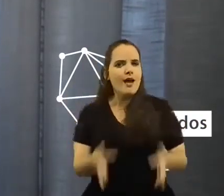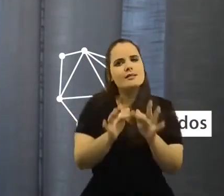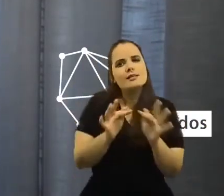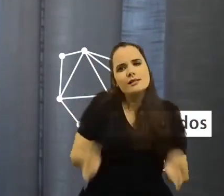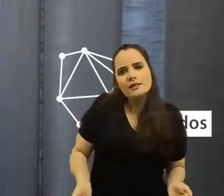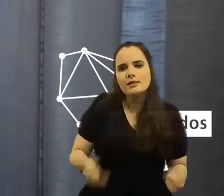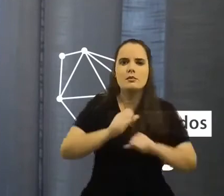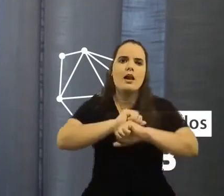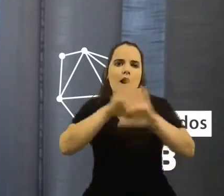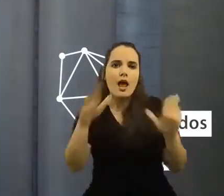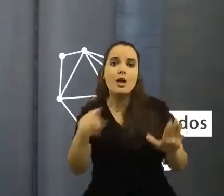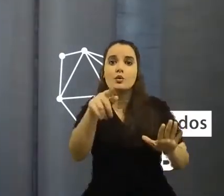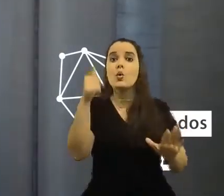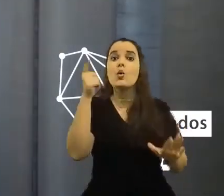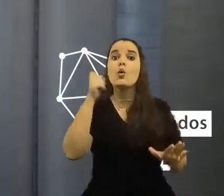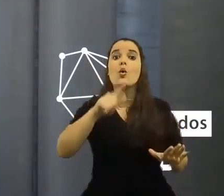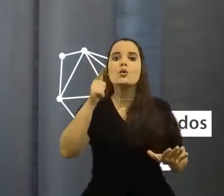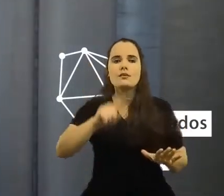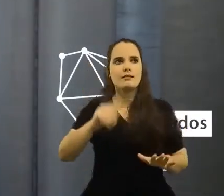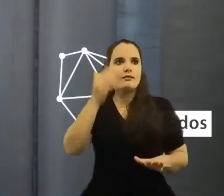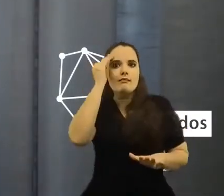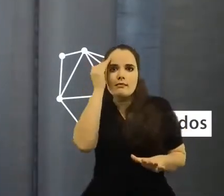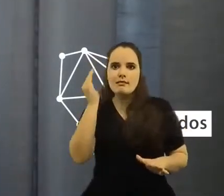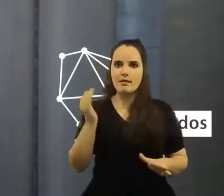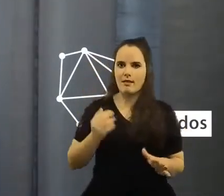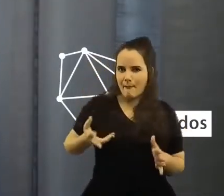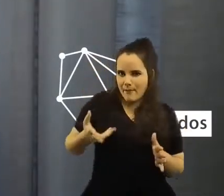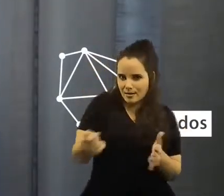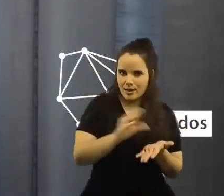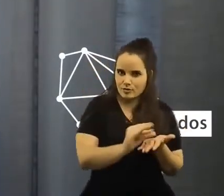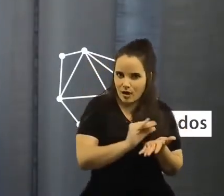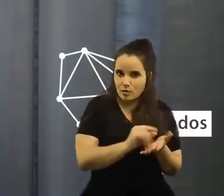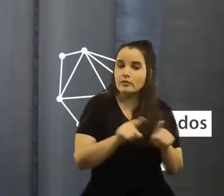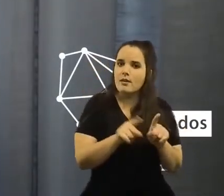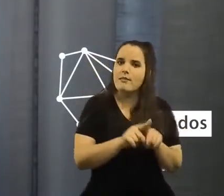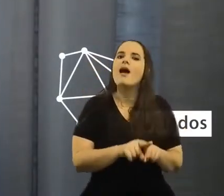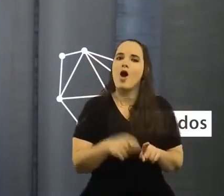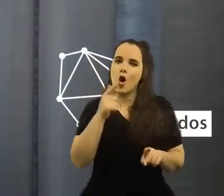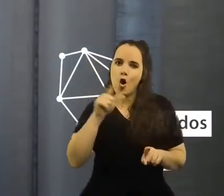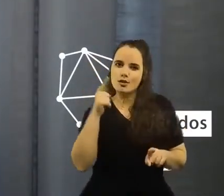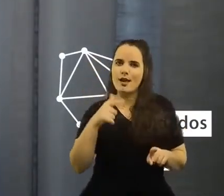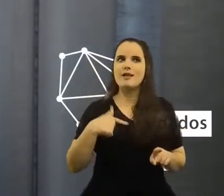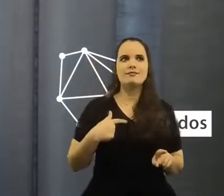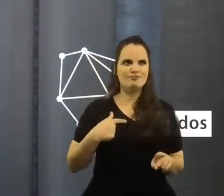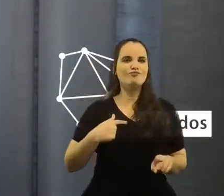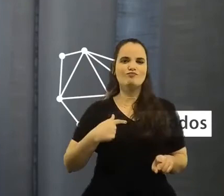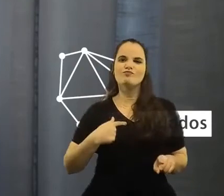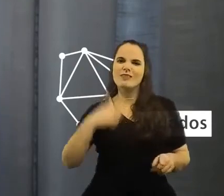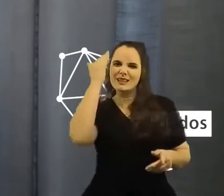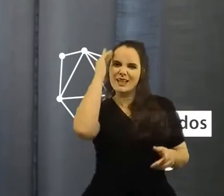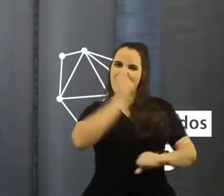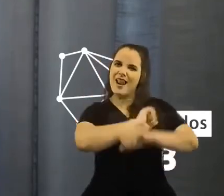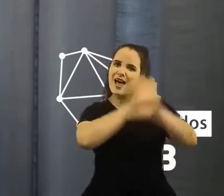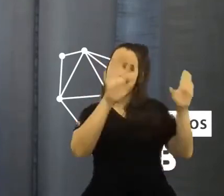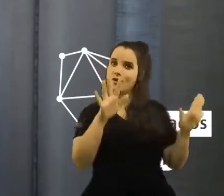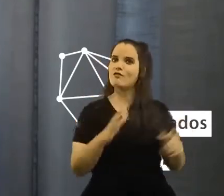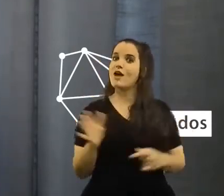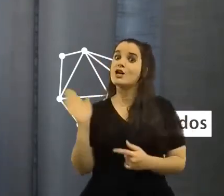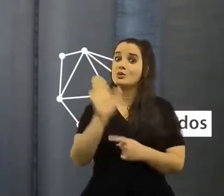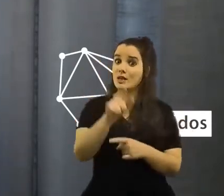desenvolver habilidades em dados e ficar fluente nesse idioma que vai ser essencial para o seu futuro, pessoal e